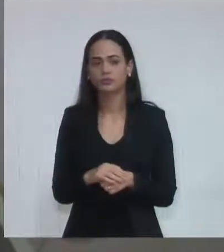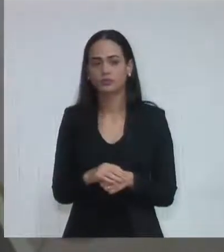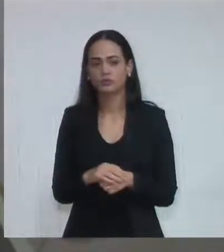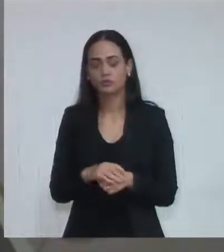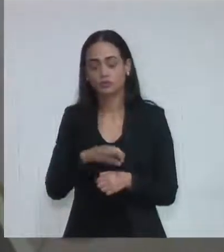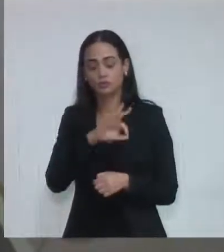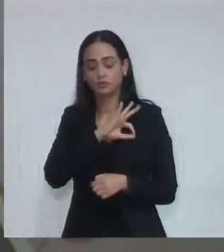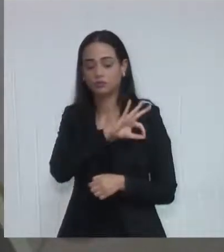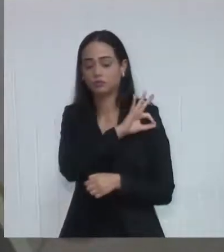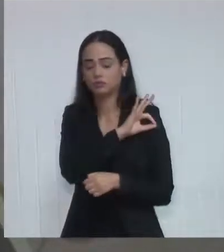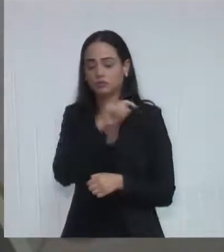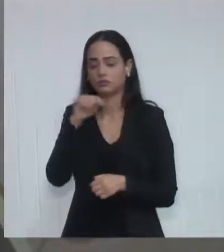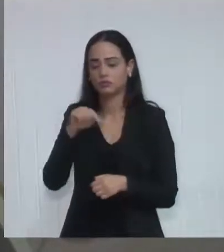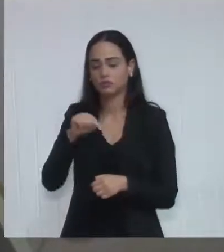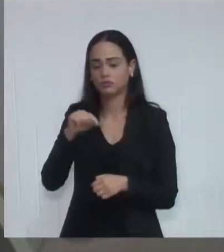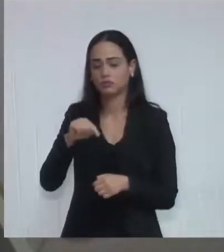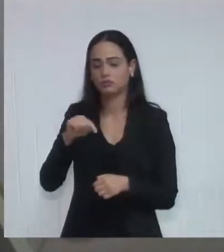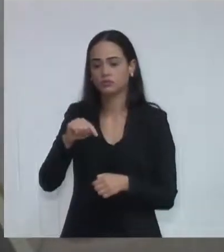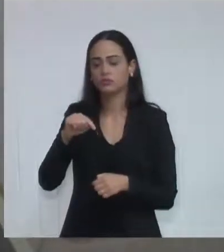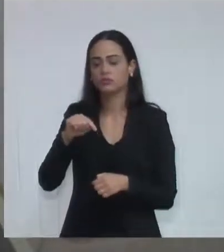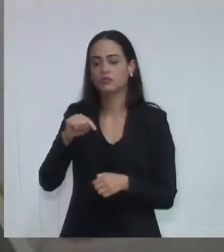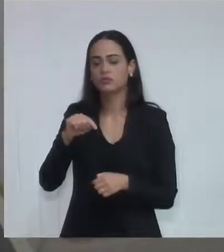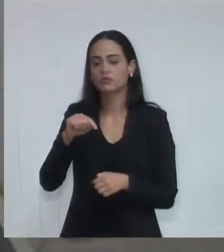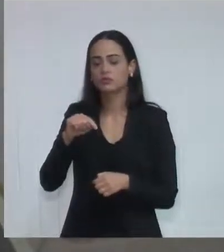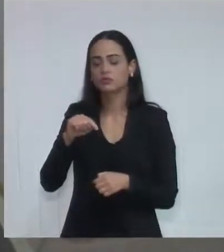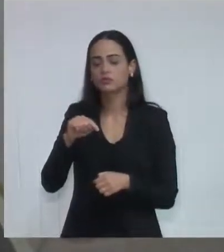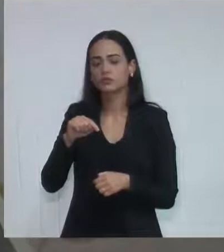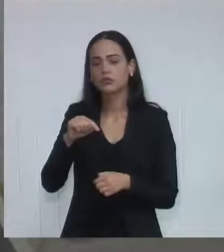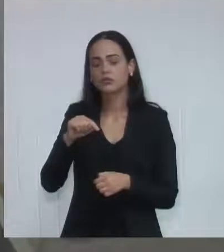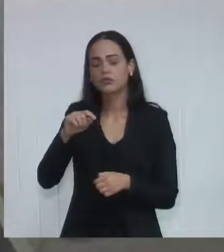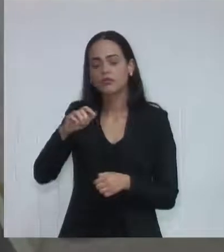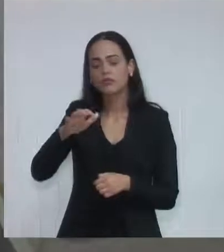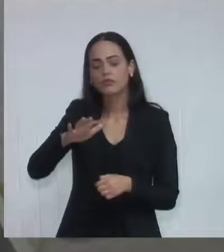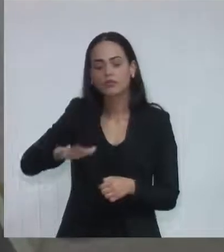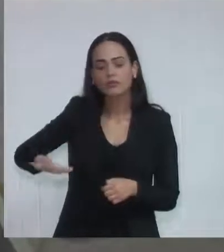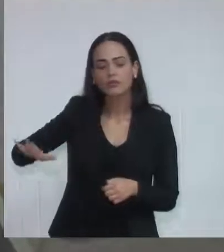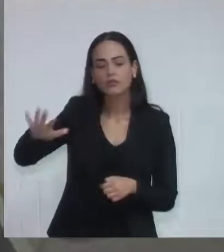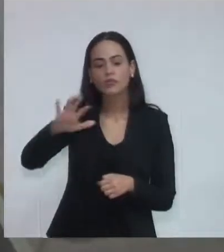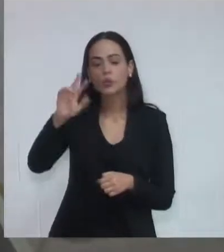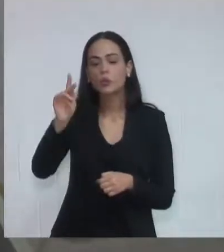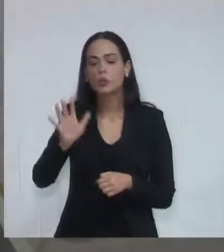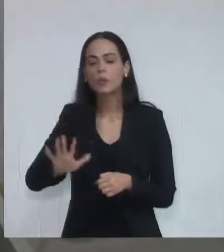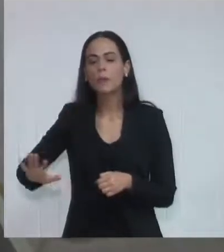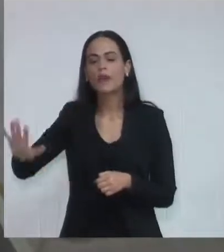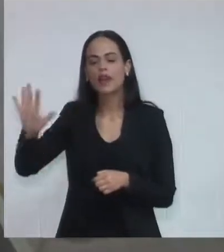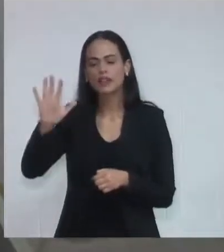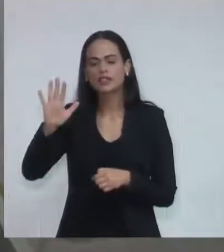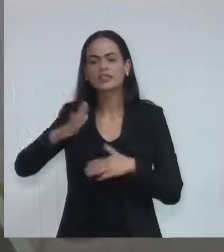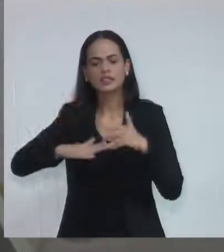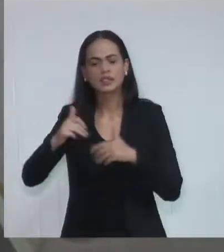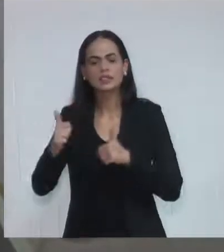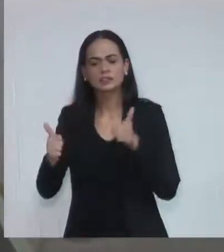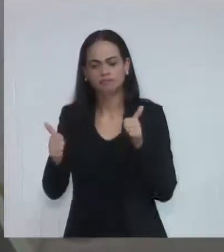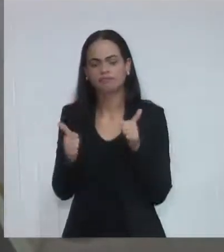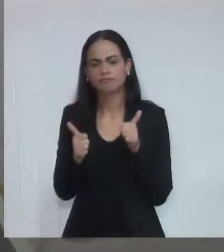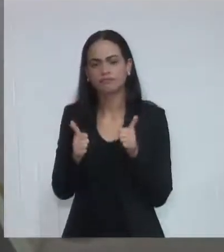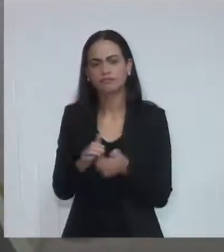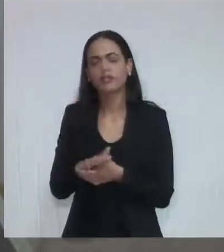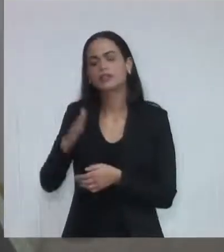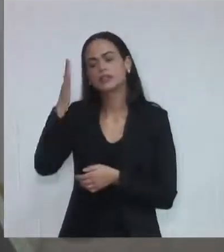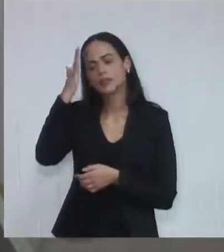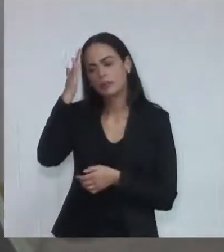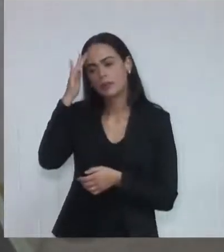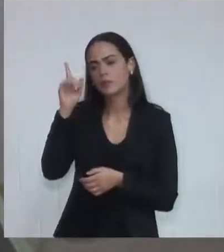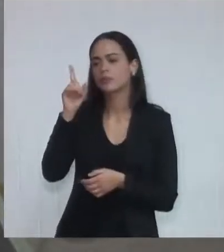nosso país, para não dizer só de Vinhedo e do estado, e merece sim toda a atenção. E sabemos as dificuldades de uma licitação,